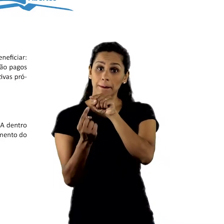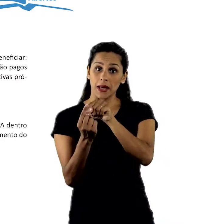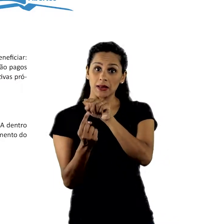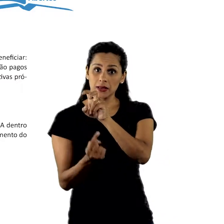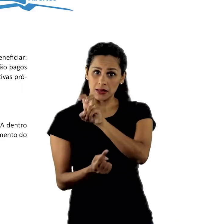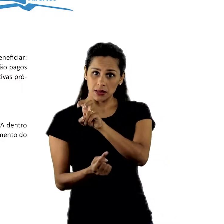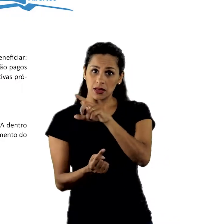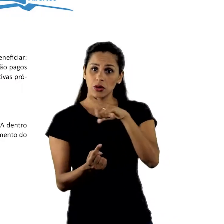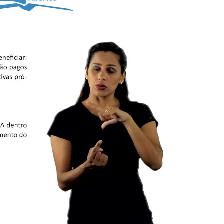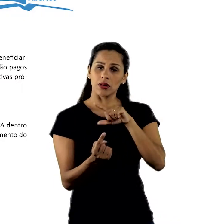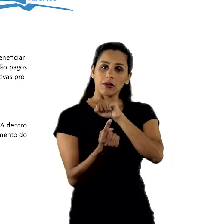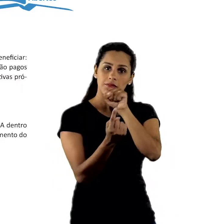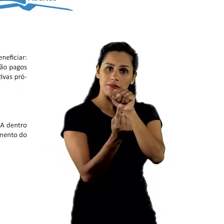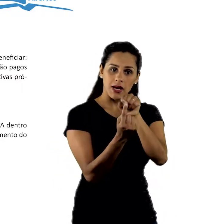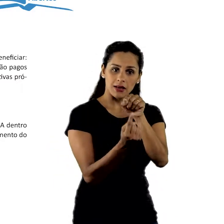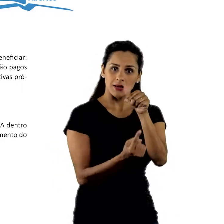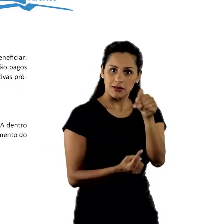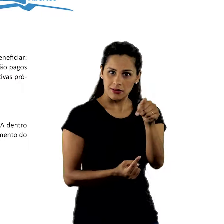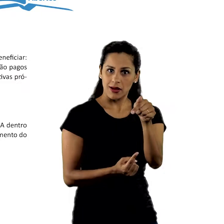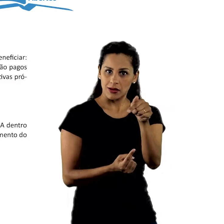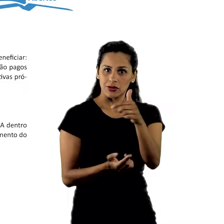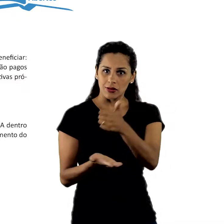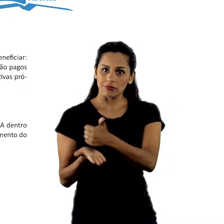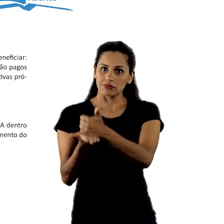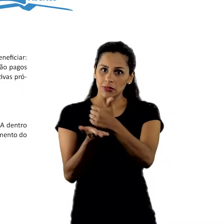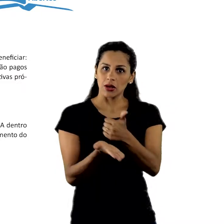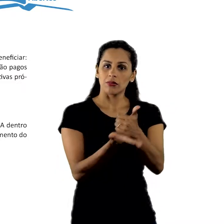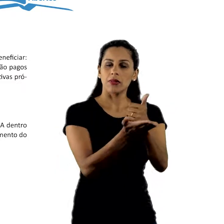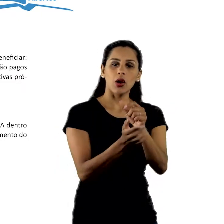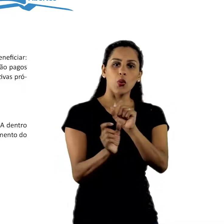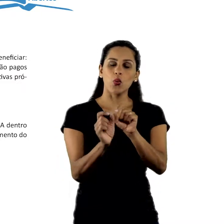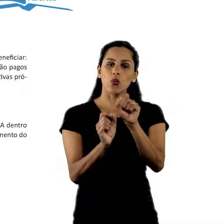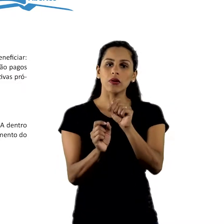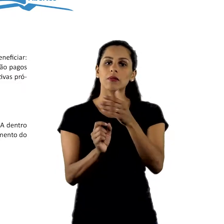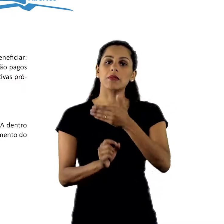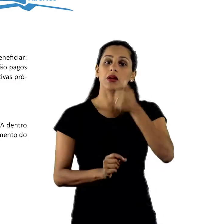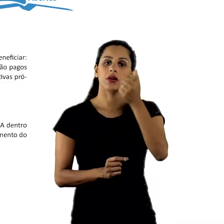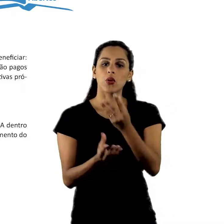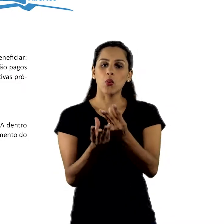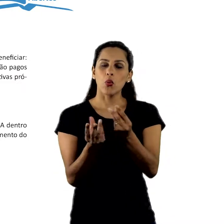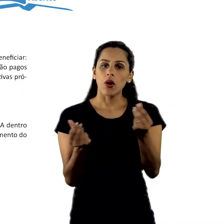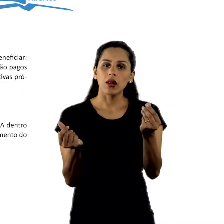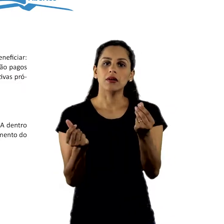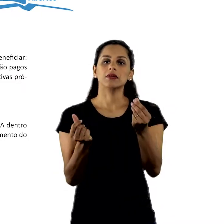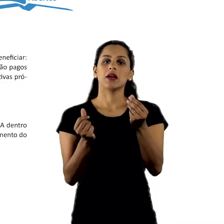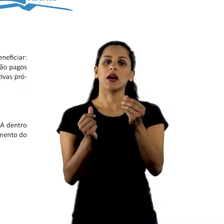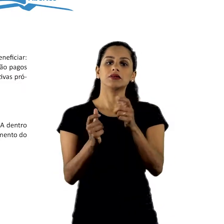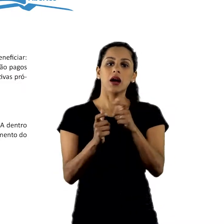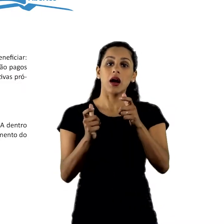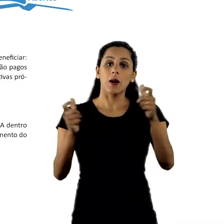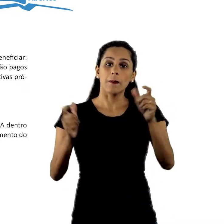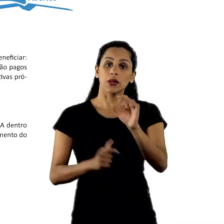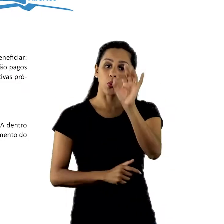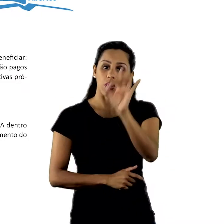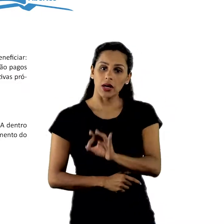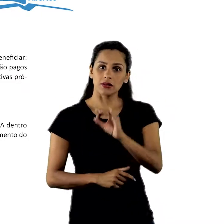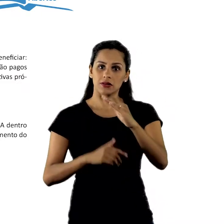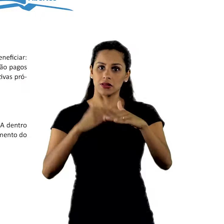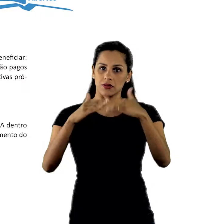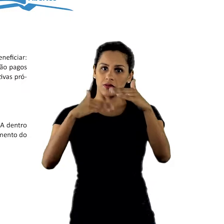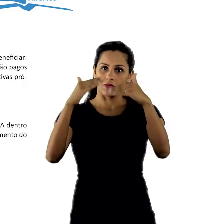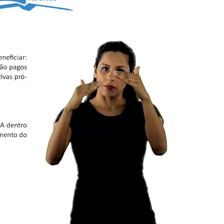alfabetização ea meta 7 sobre melhoria da qualidade por meio do aumento do índice de desenvolvimento da educação básica